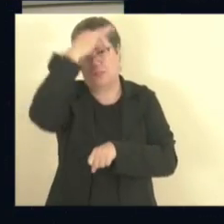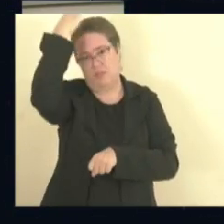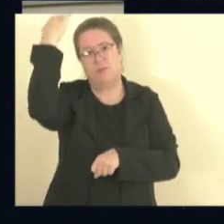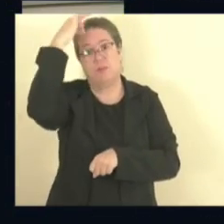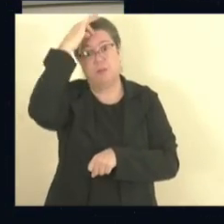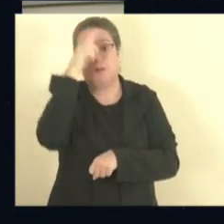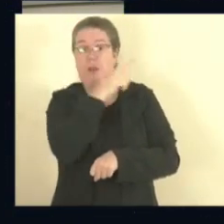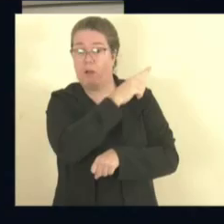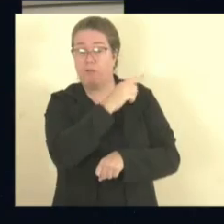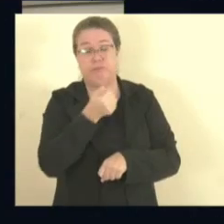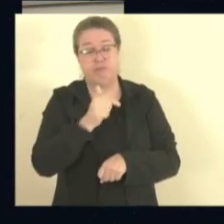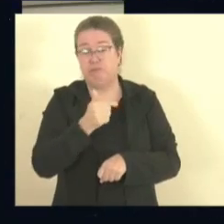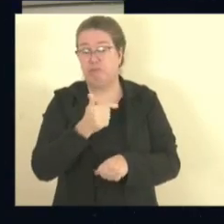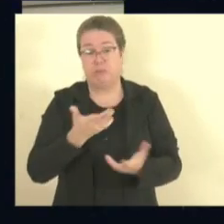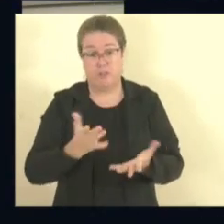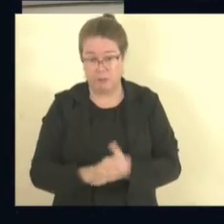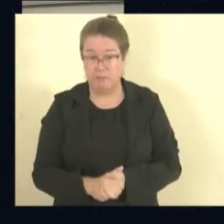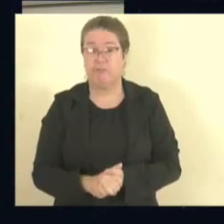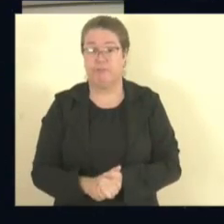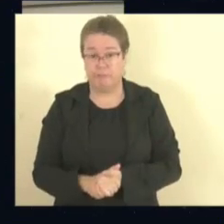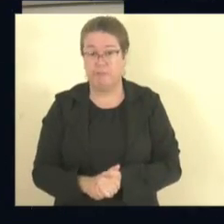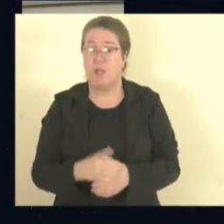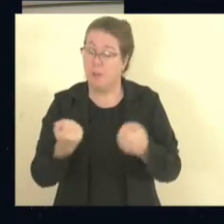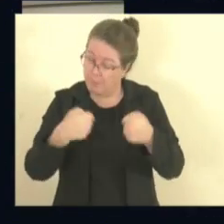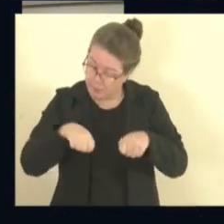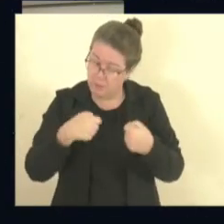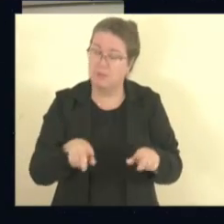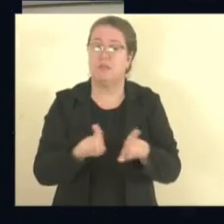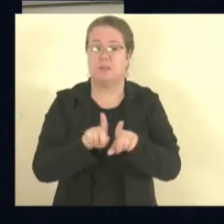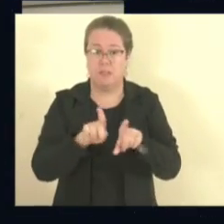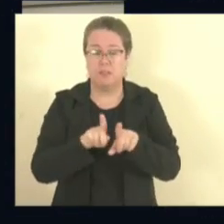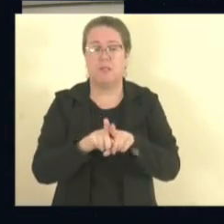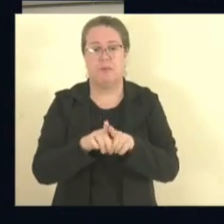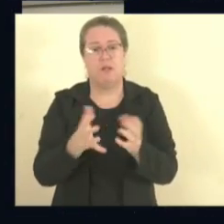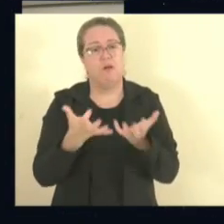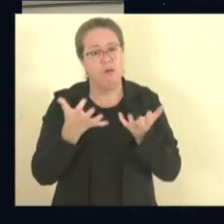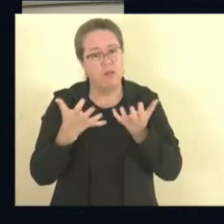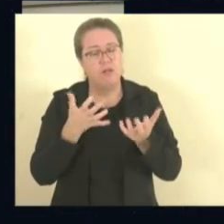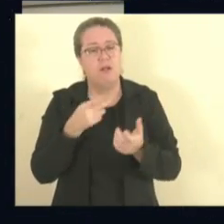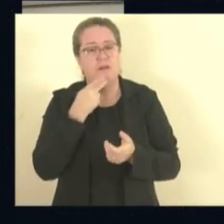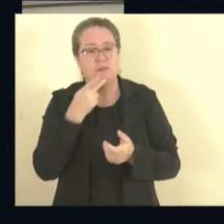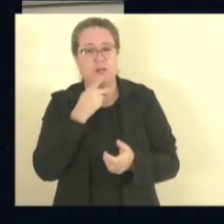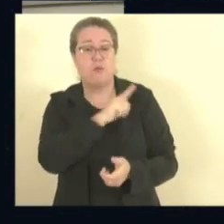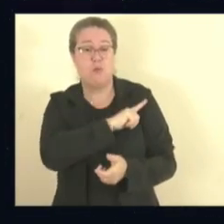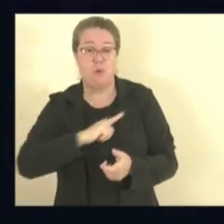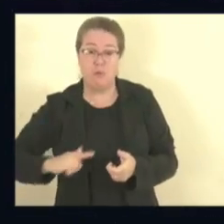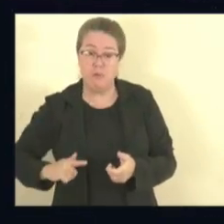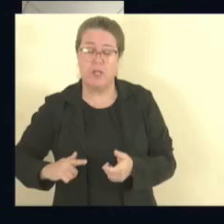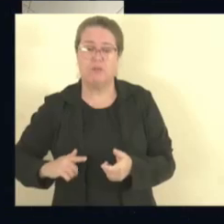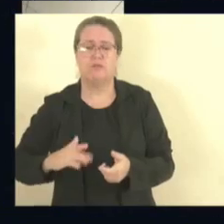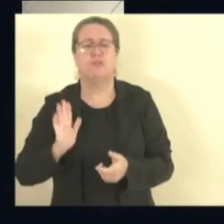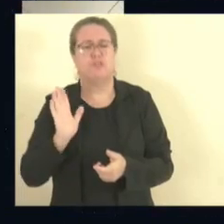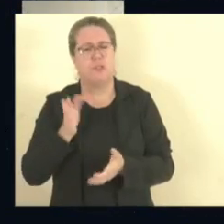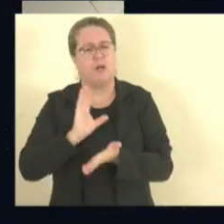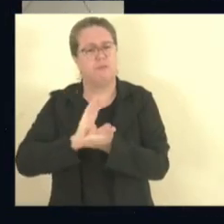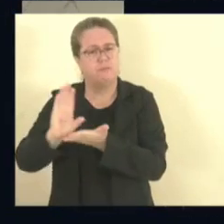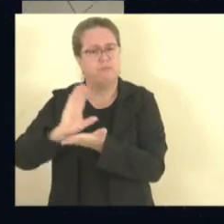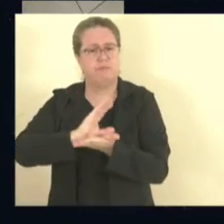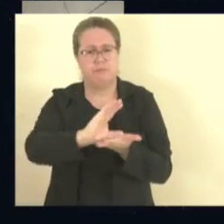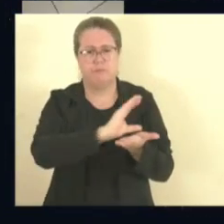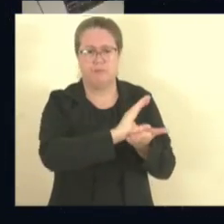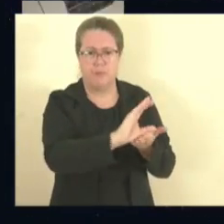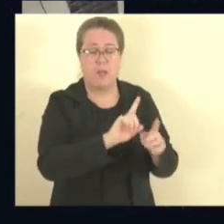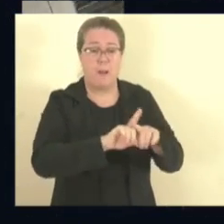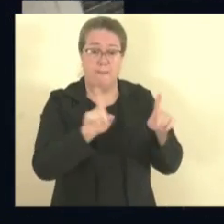de investimento aqui no norte. E eu quero fazer esse clamor ao governo do estado, que já está investindo bastante. Mas aqui em